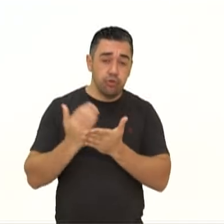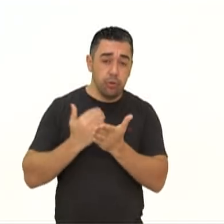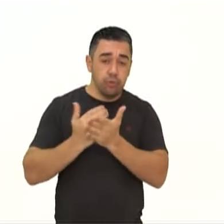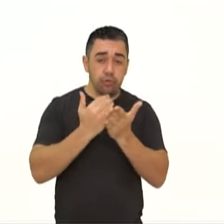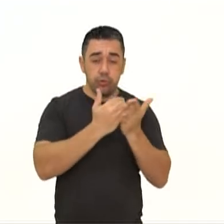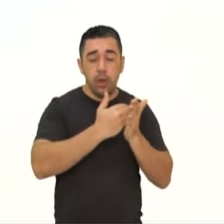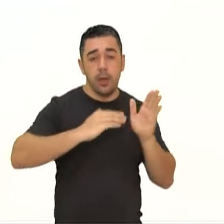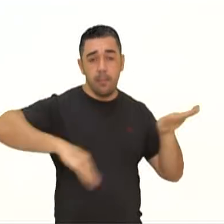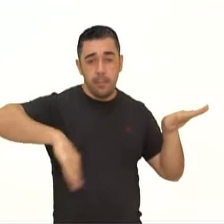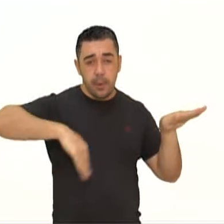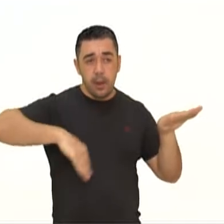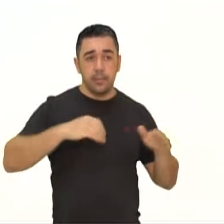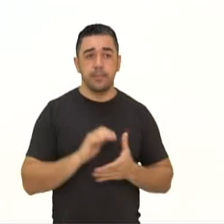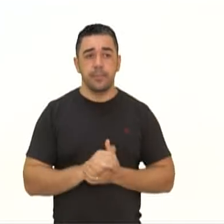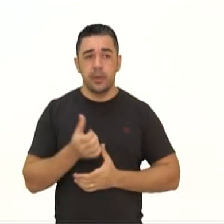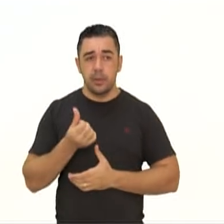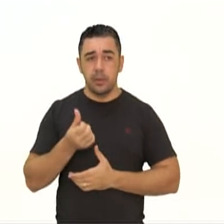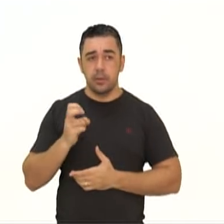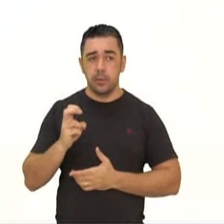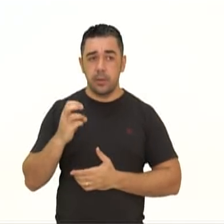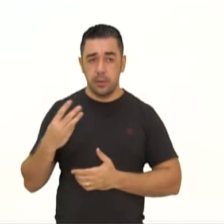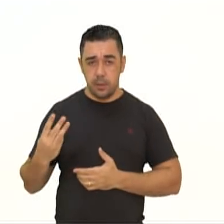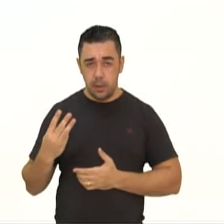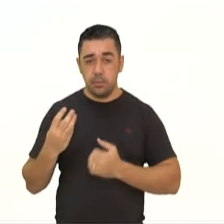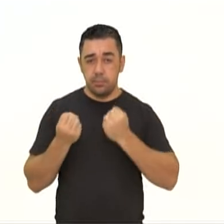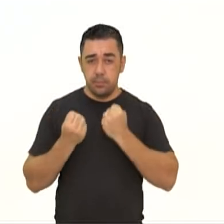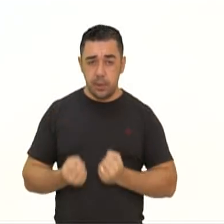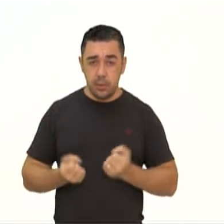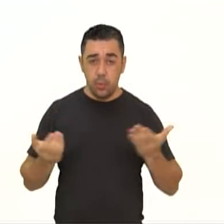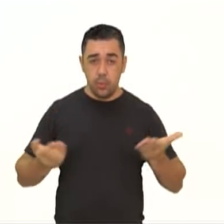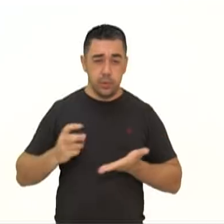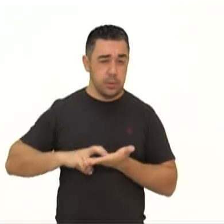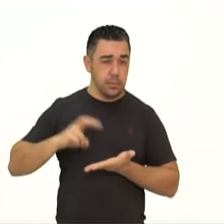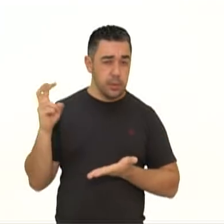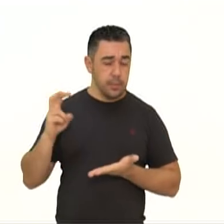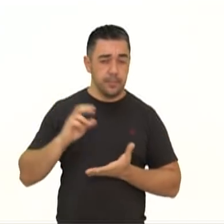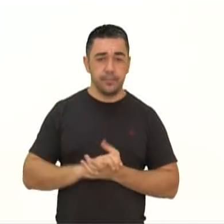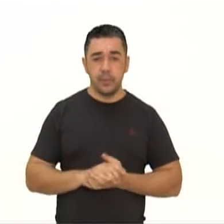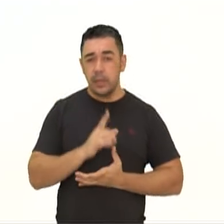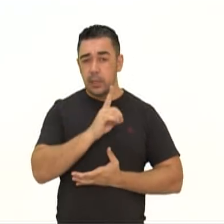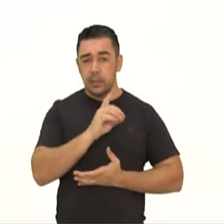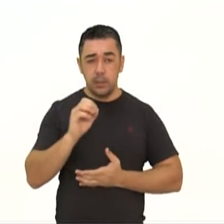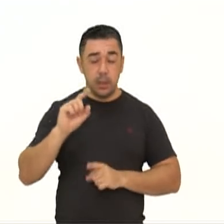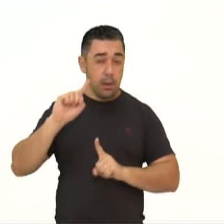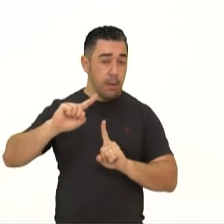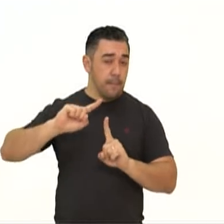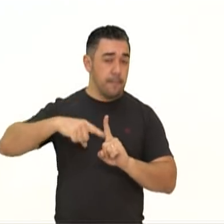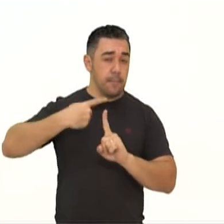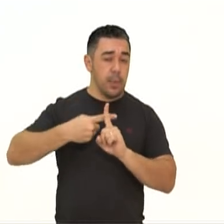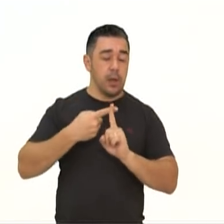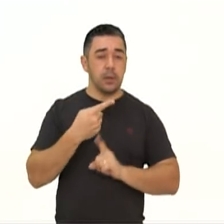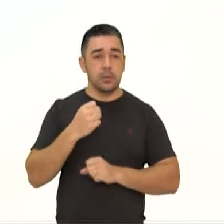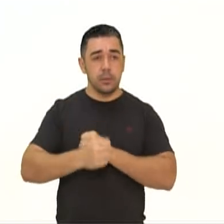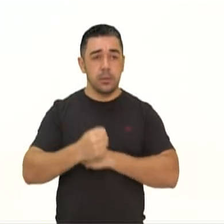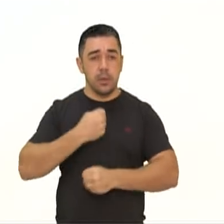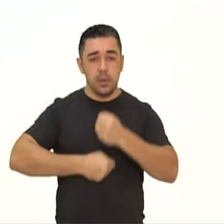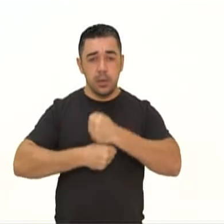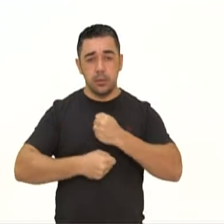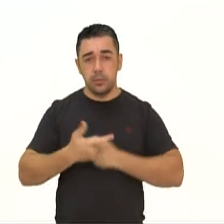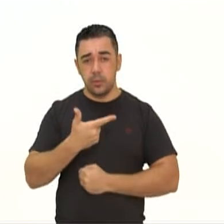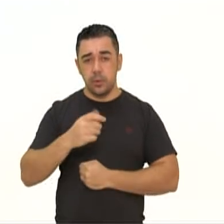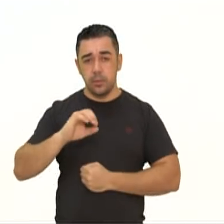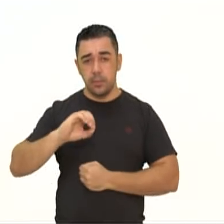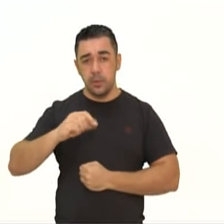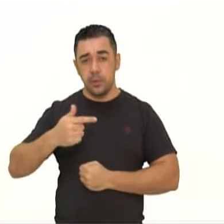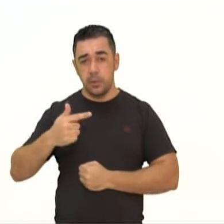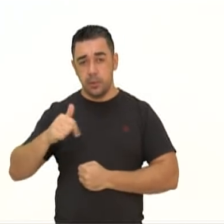praias 653 toneladas de lixo esta manhã, 100 toneladas a mais que em 2017.